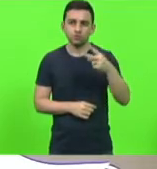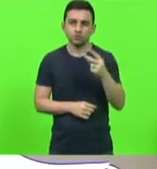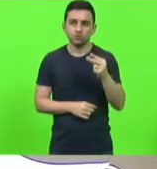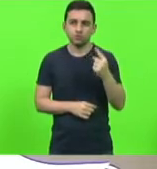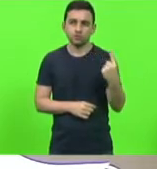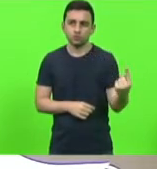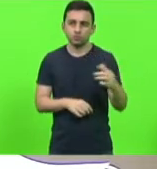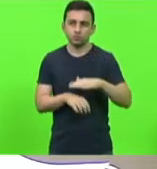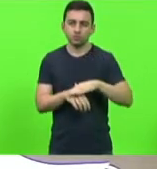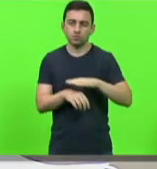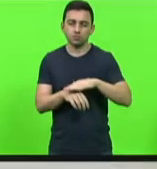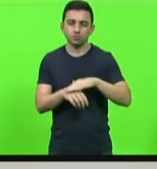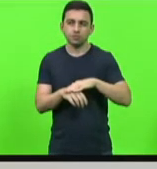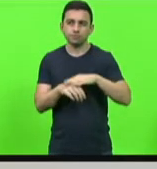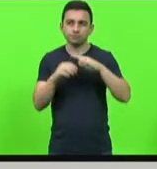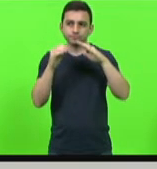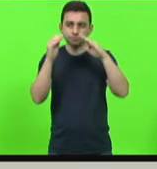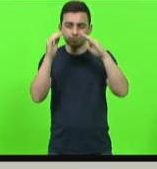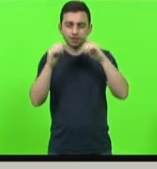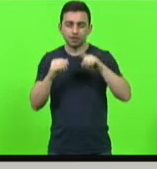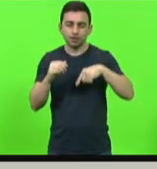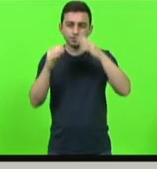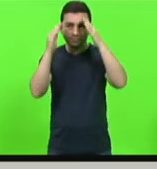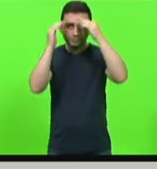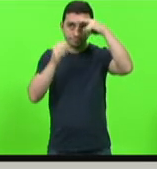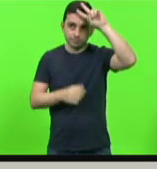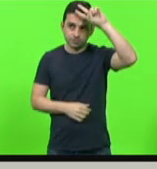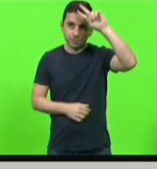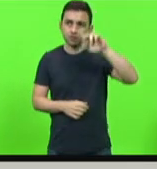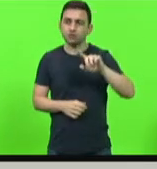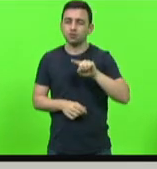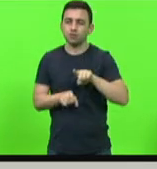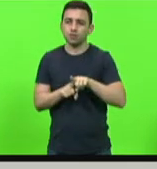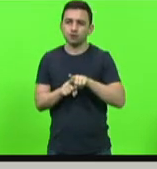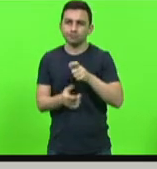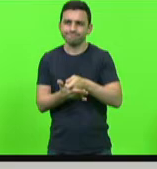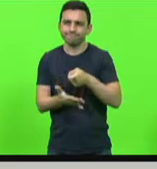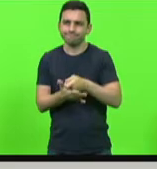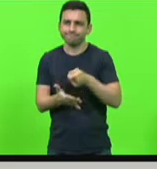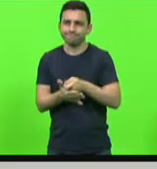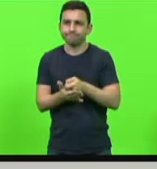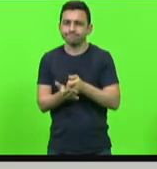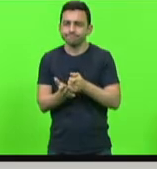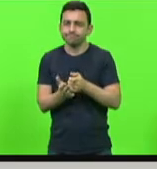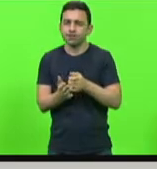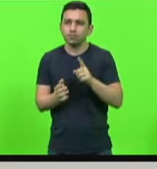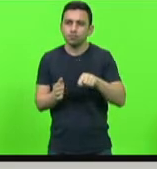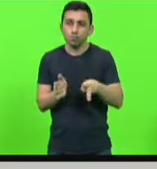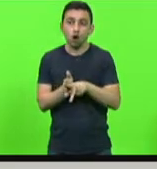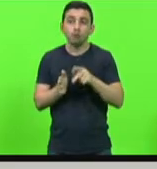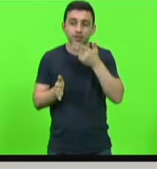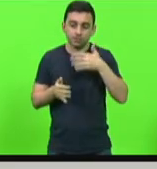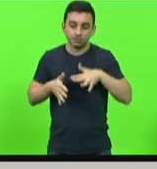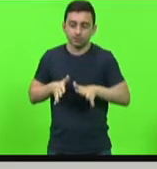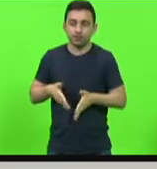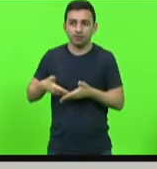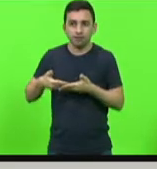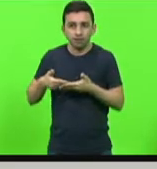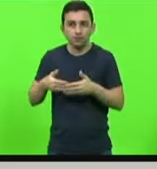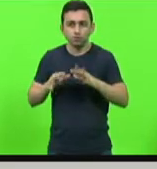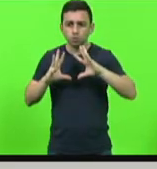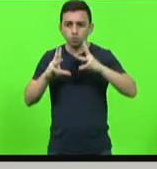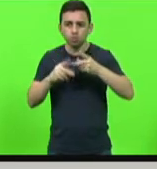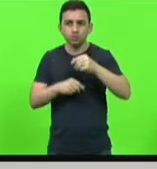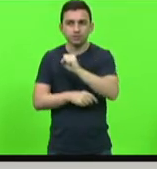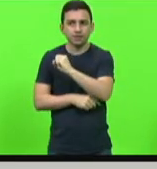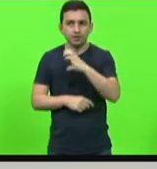doutor Vicente Caropreso, dispõe sobre a notificação compulsória do teste de triagem neonatal para todas as crianças do Estado de Santa